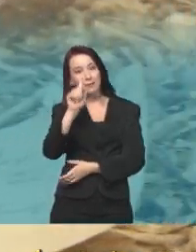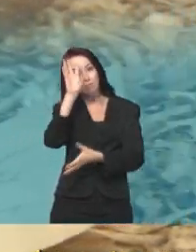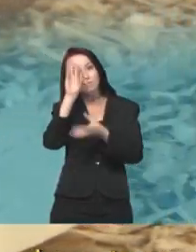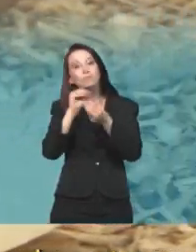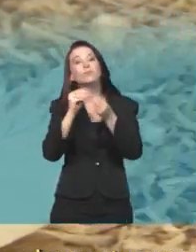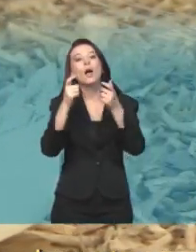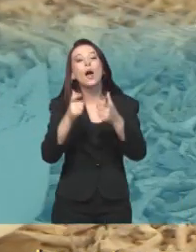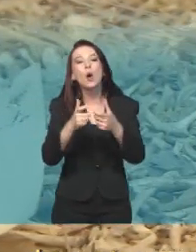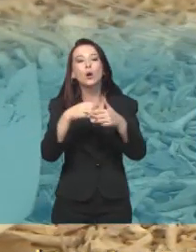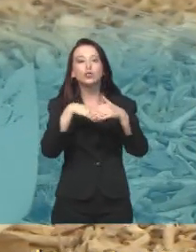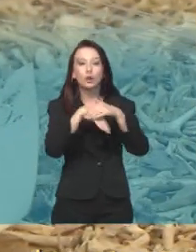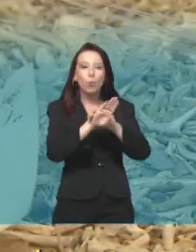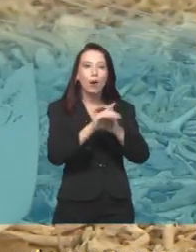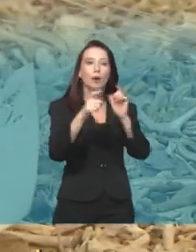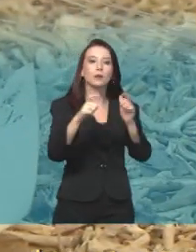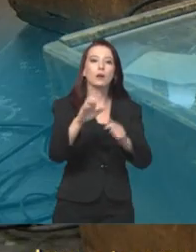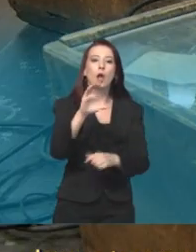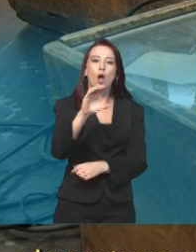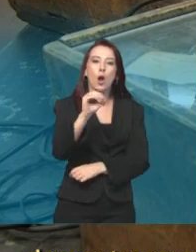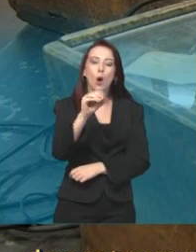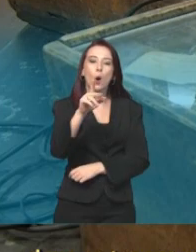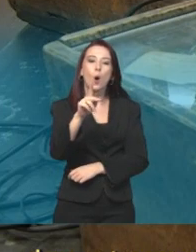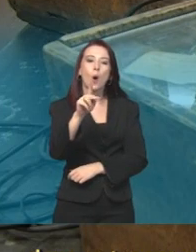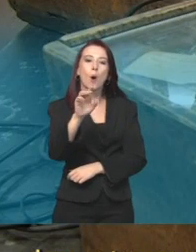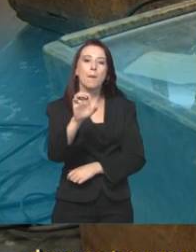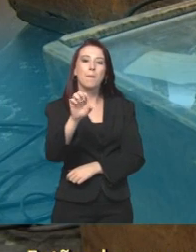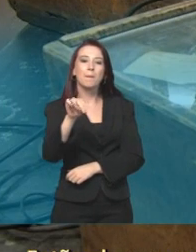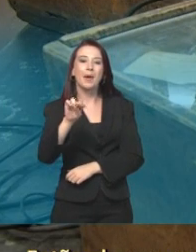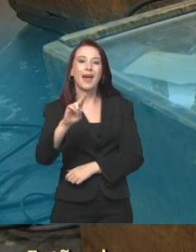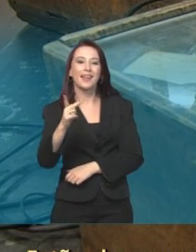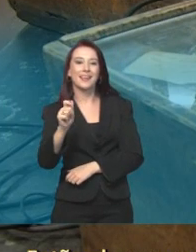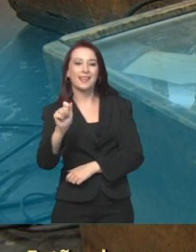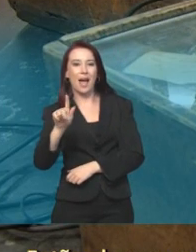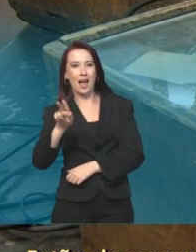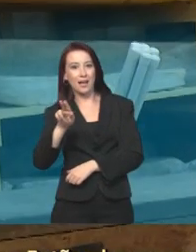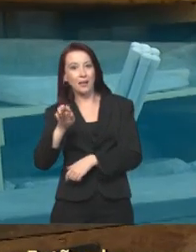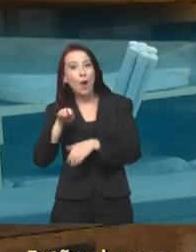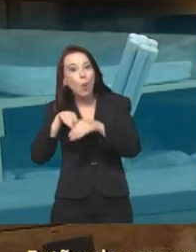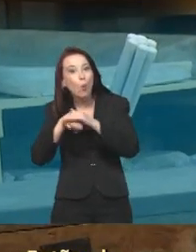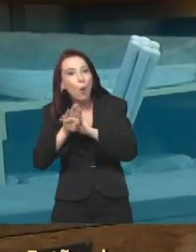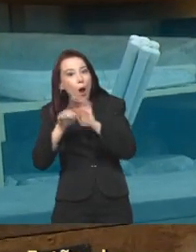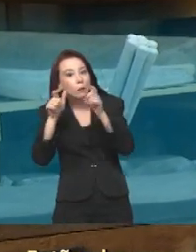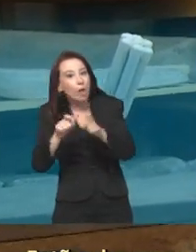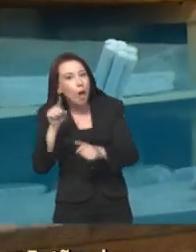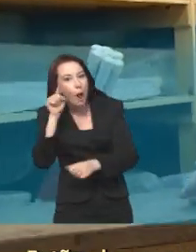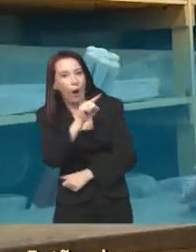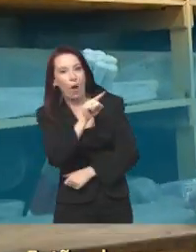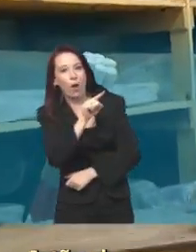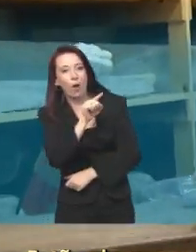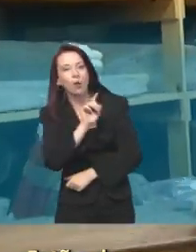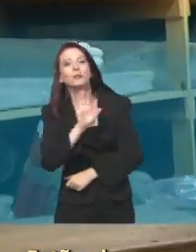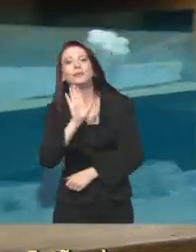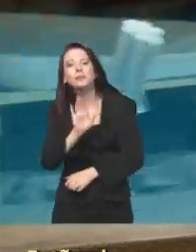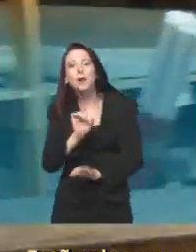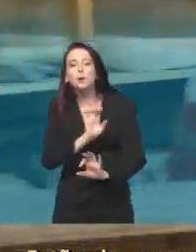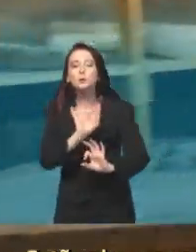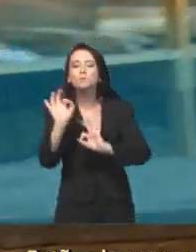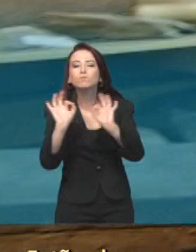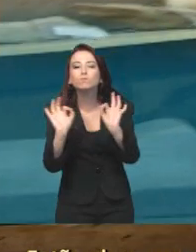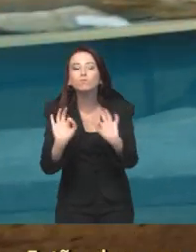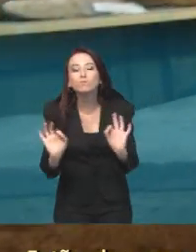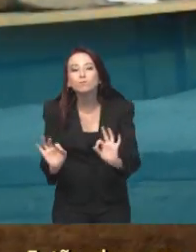collection is kept in Copenhagen. Then he had, for his finds, a number